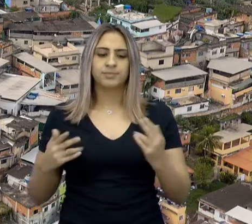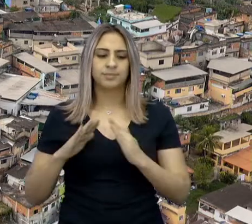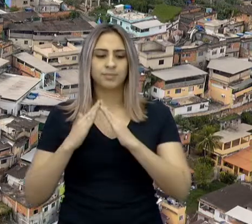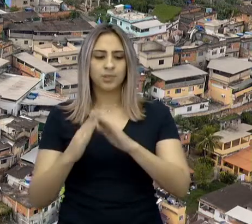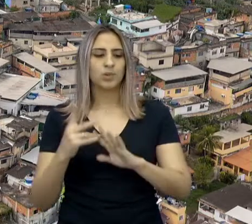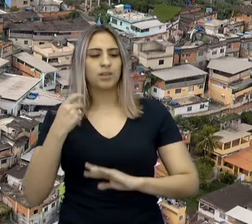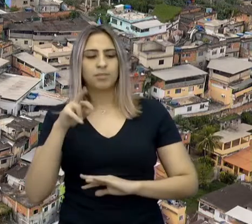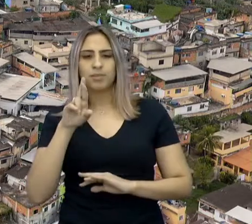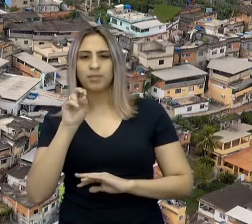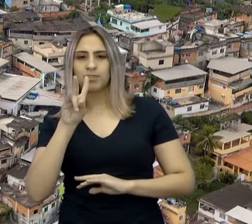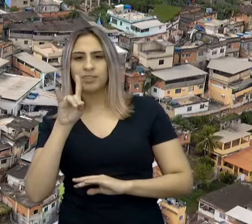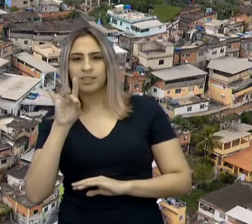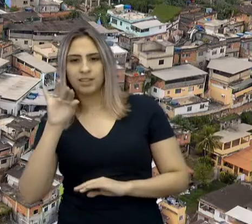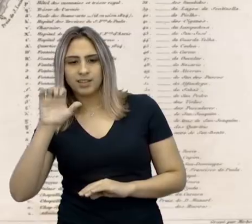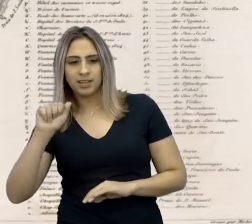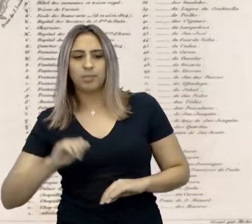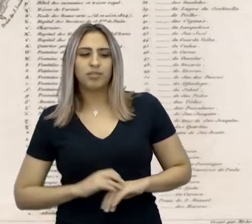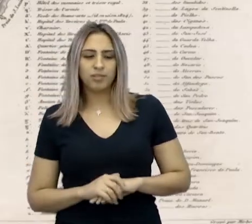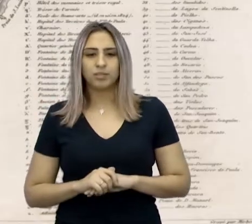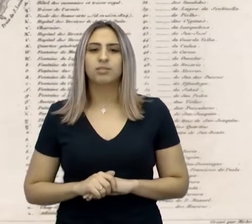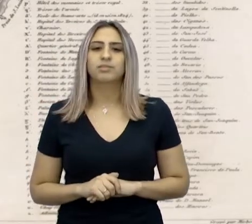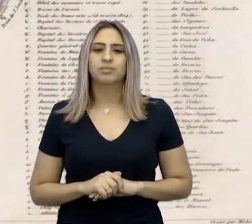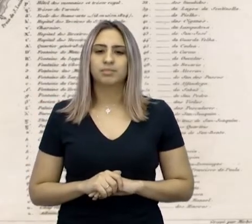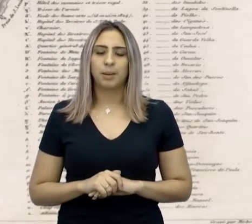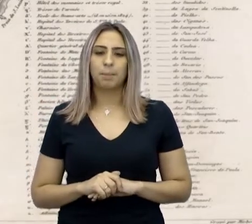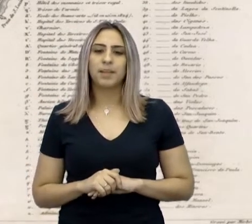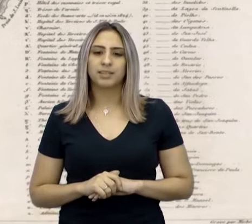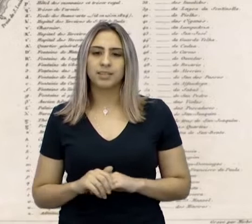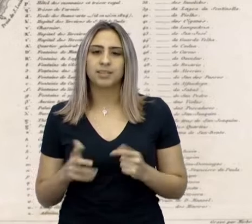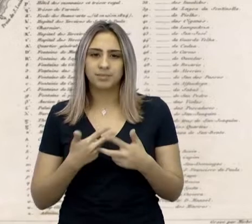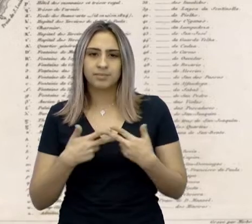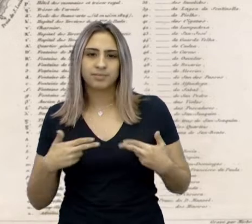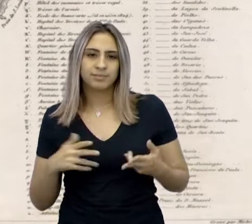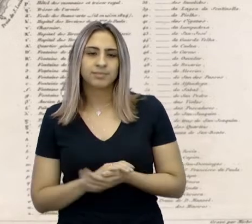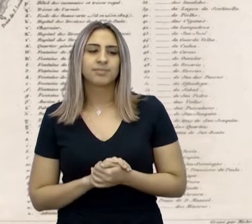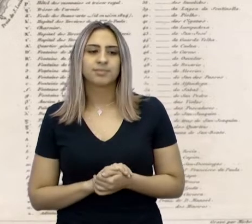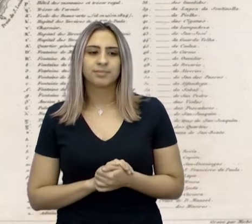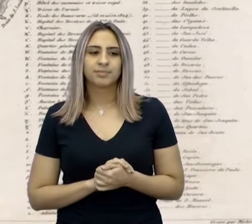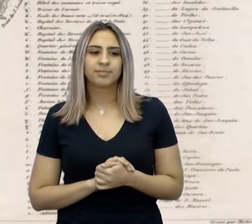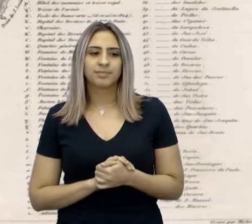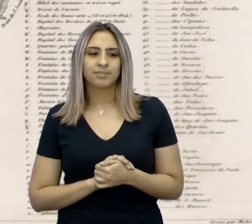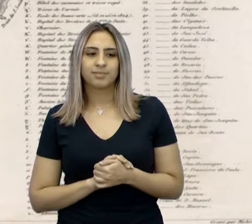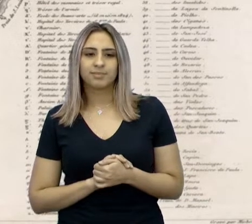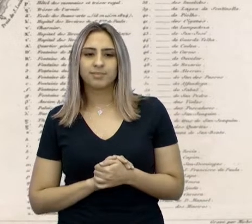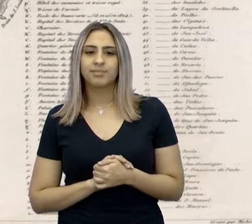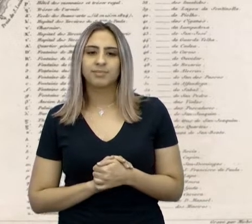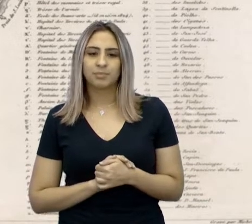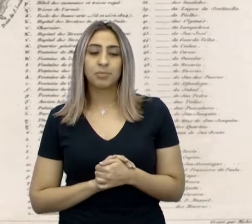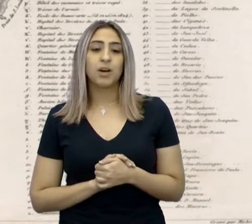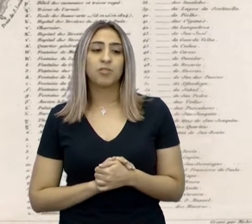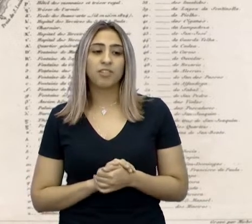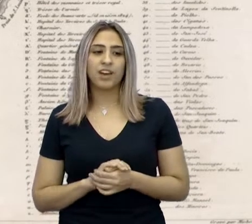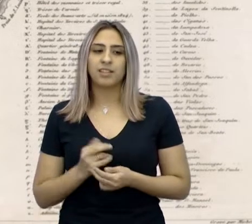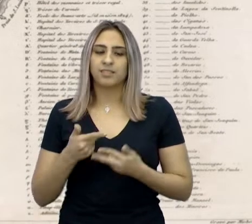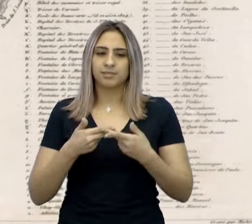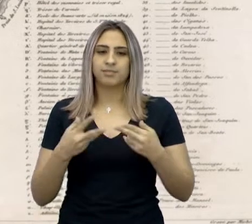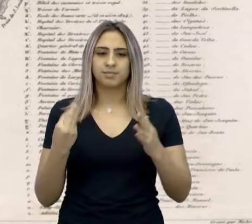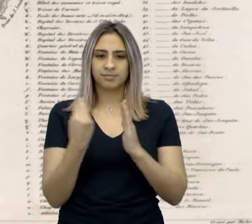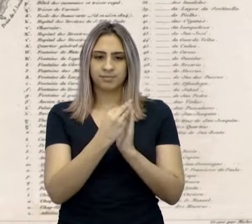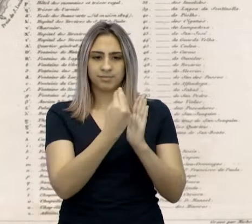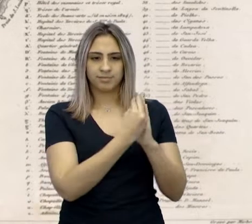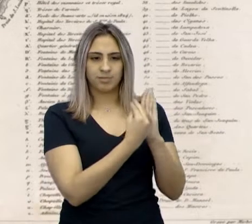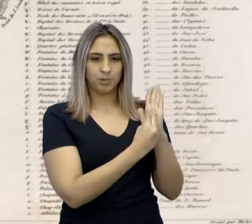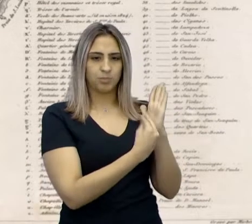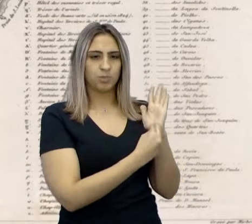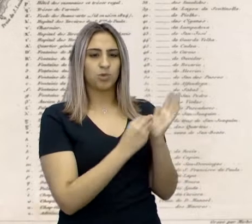da Providência no Rio de Janeiro. Bem, para começar a nossa aula, a gente vai para os nossos mapinhas,